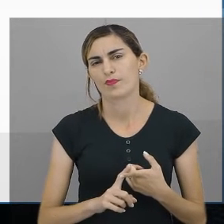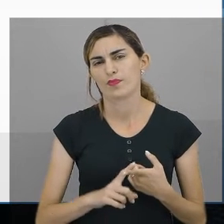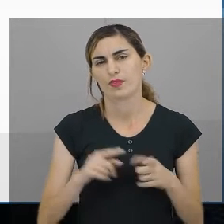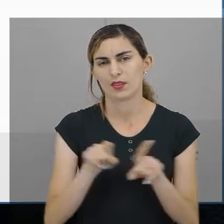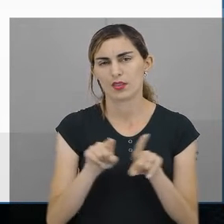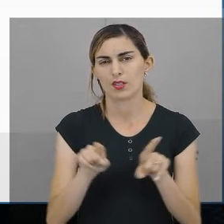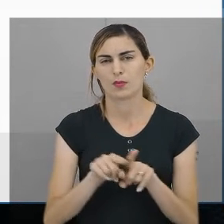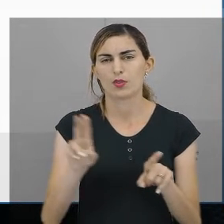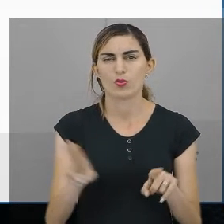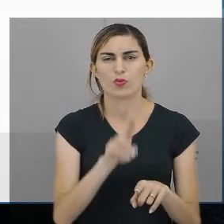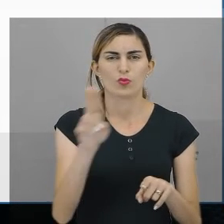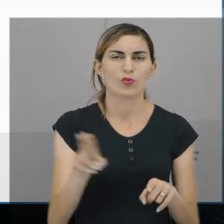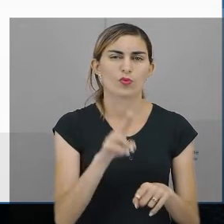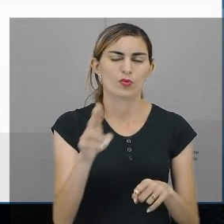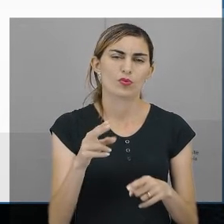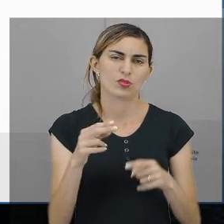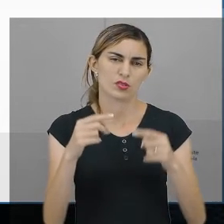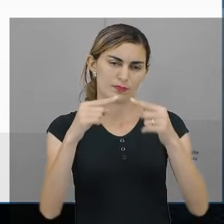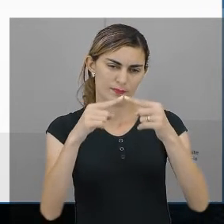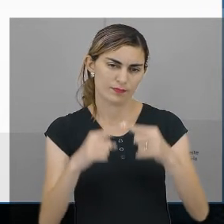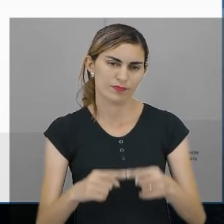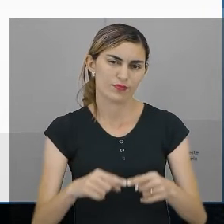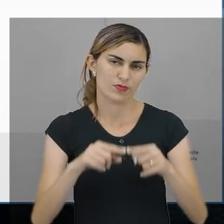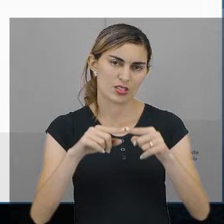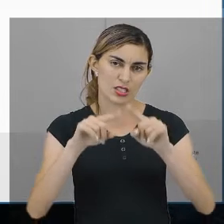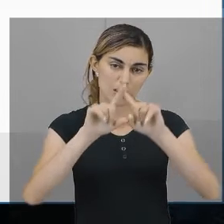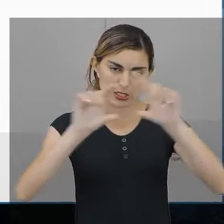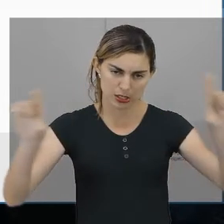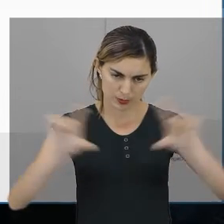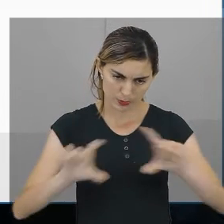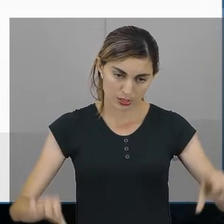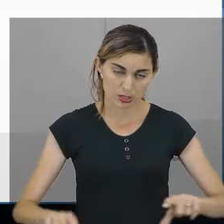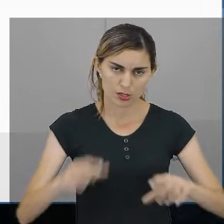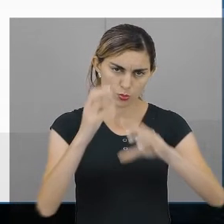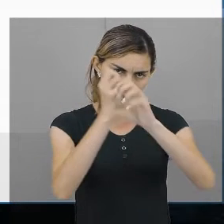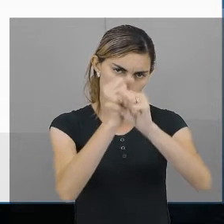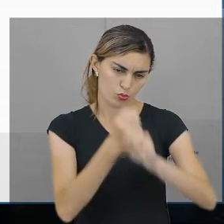usando diversos operadores relacionais numa grande expressão numérica, que a gente vai ver mais adiante.